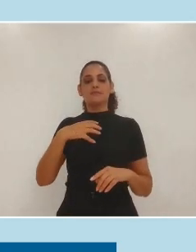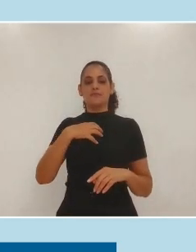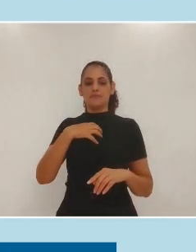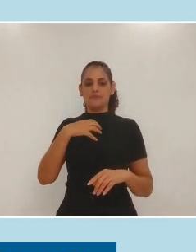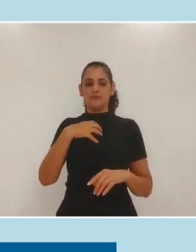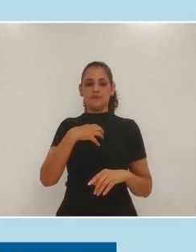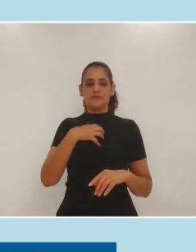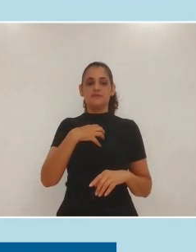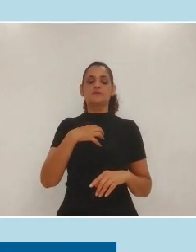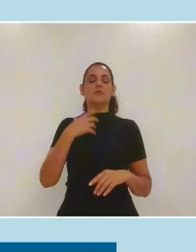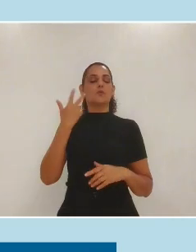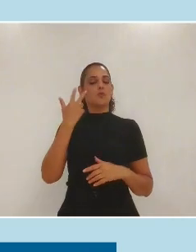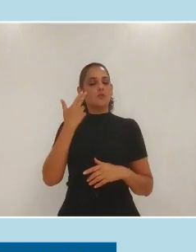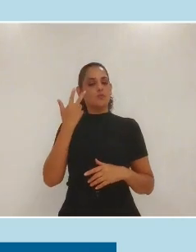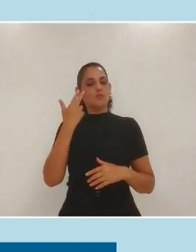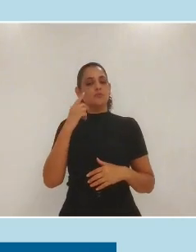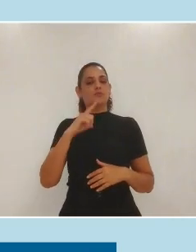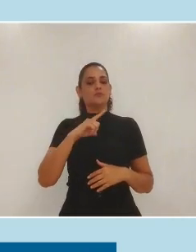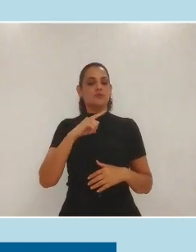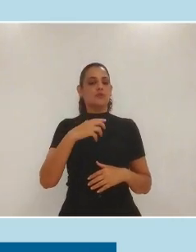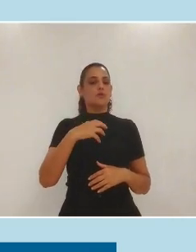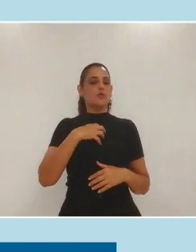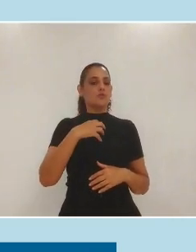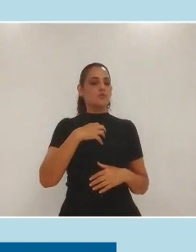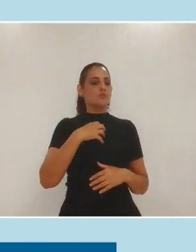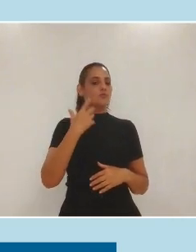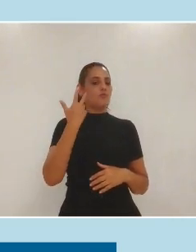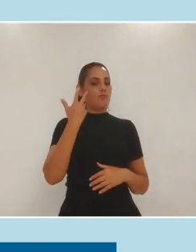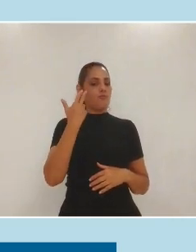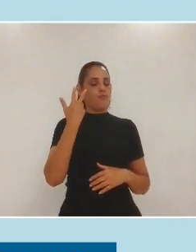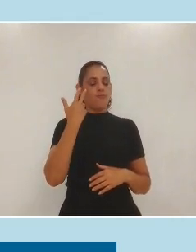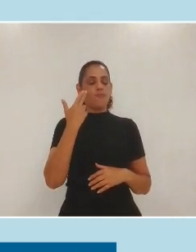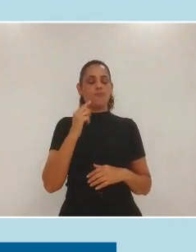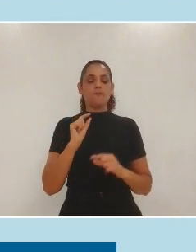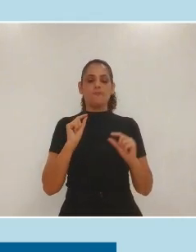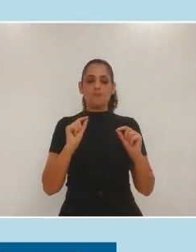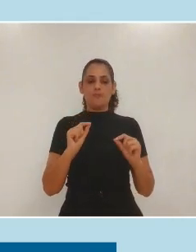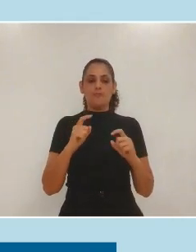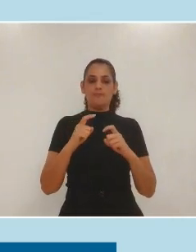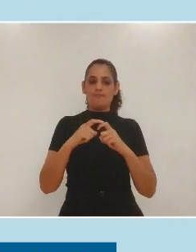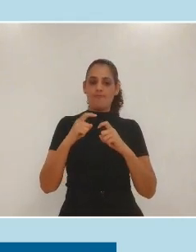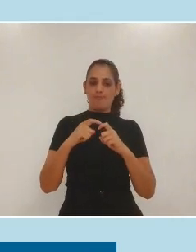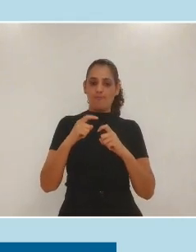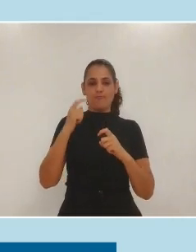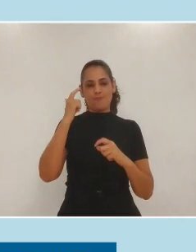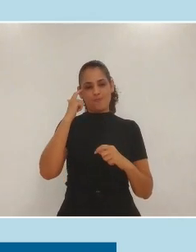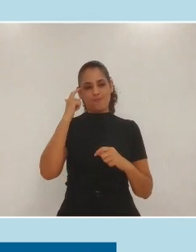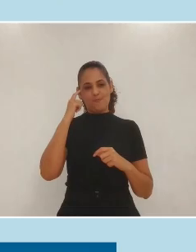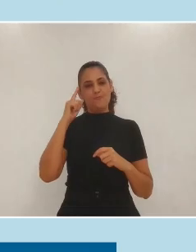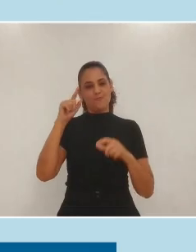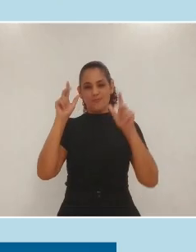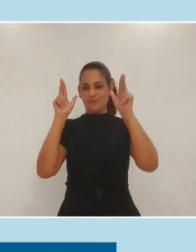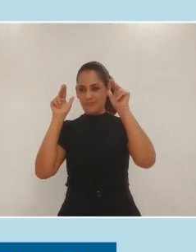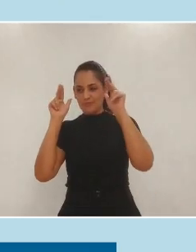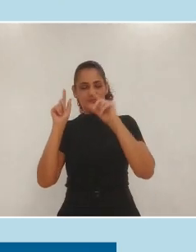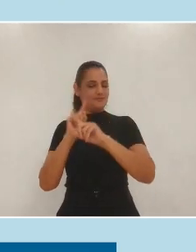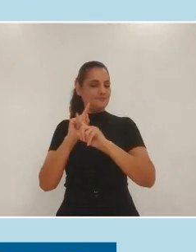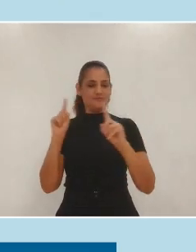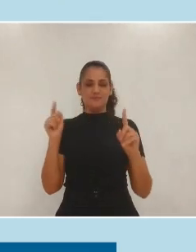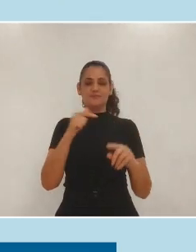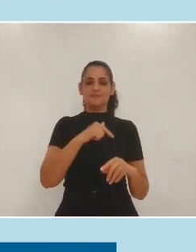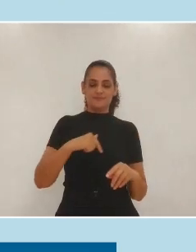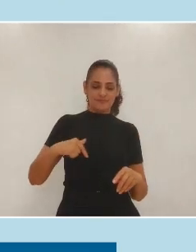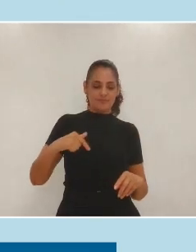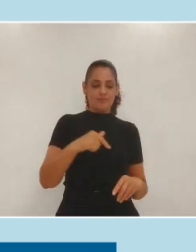comuns. Então, se ela tem sintomas muito comuns, normalmente os médicos vão achar é cavalo. Mas depois, com o